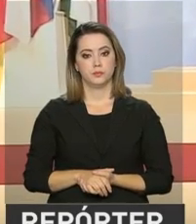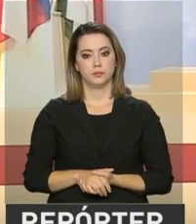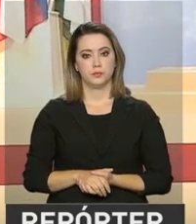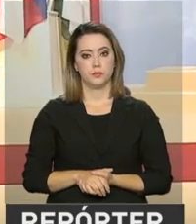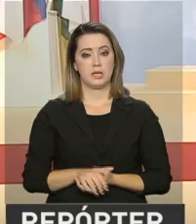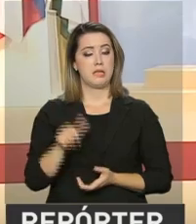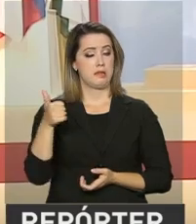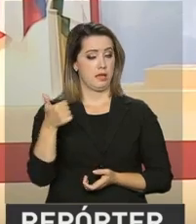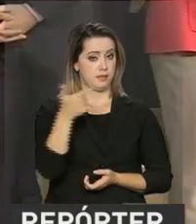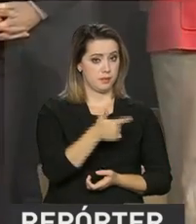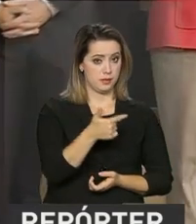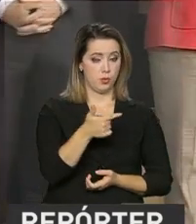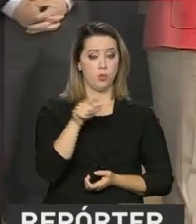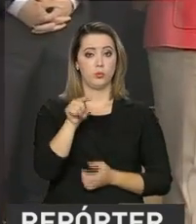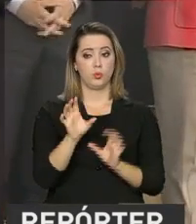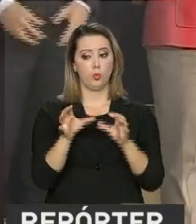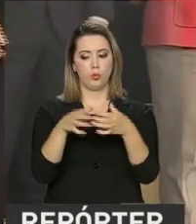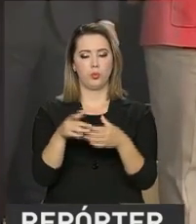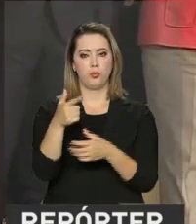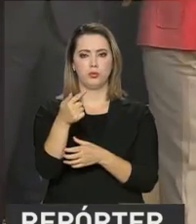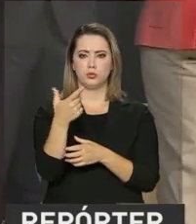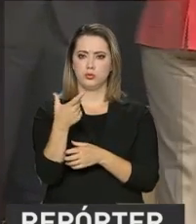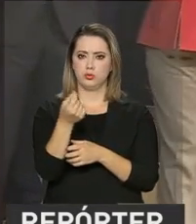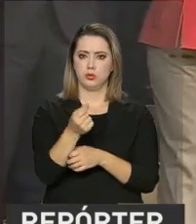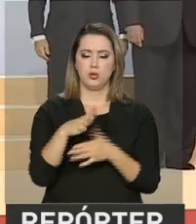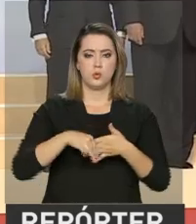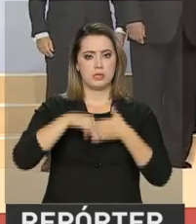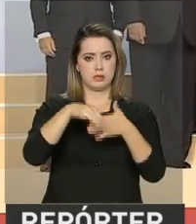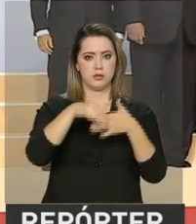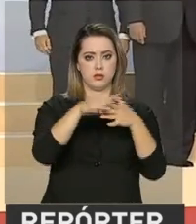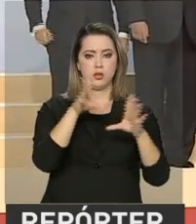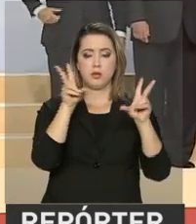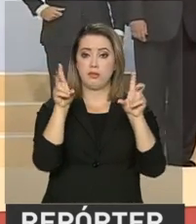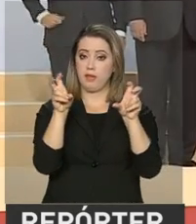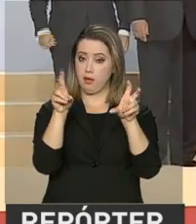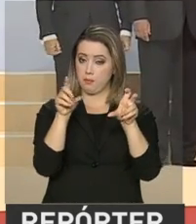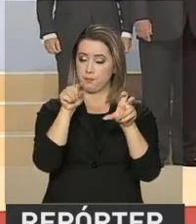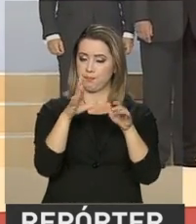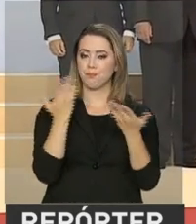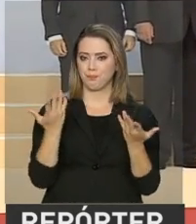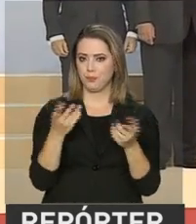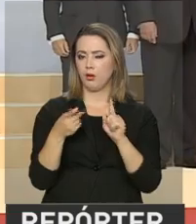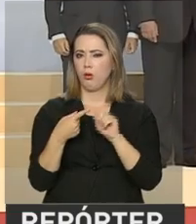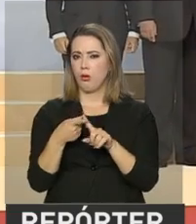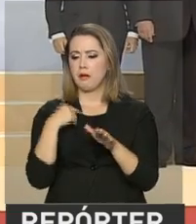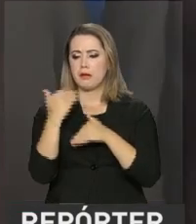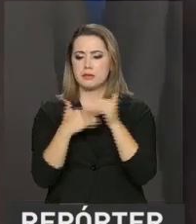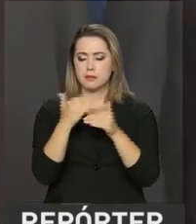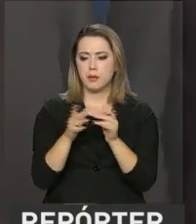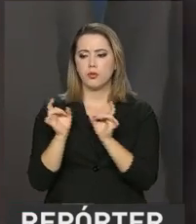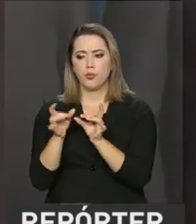12ª cúpula do G20, os líderes das maiores economias do mundo vão tratar de temas como crescimento e comércio